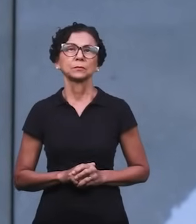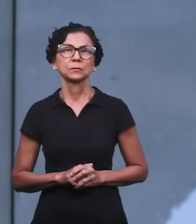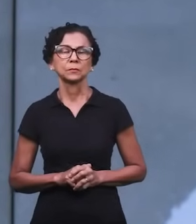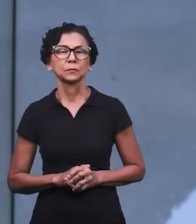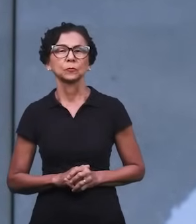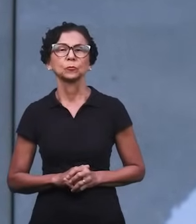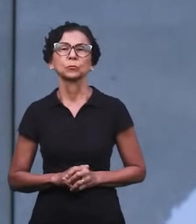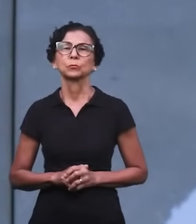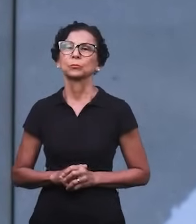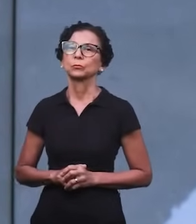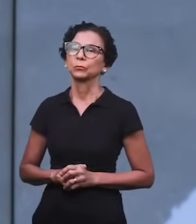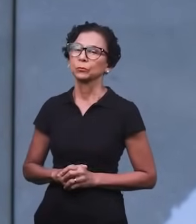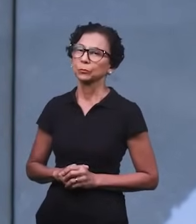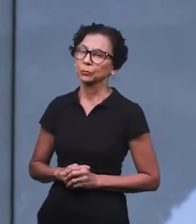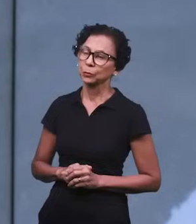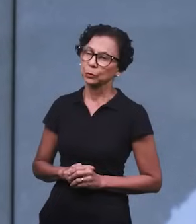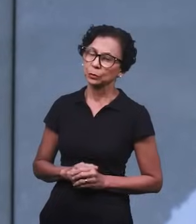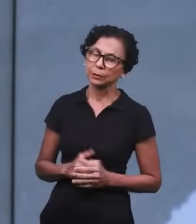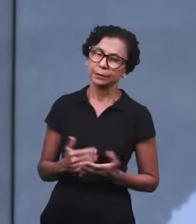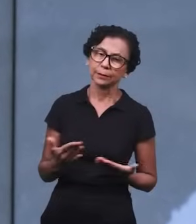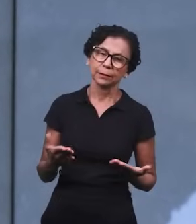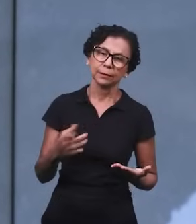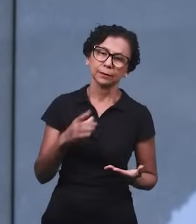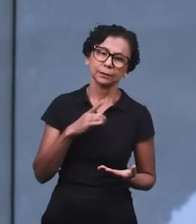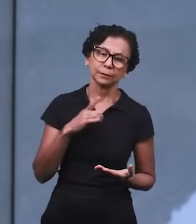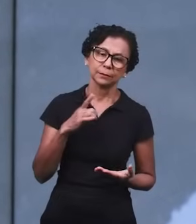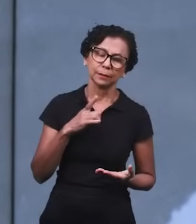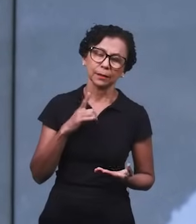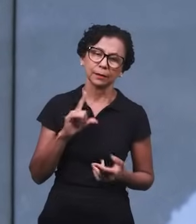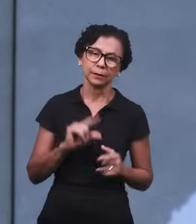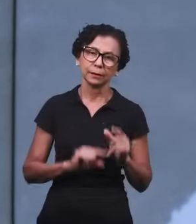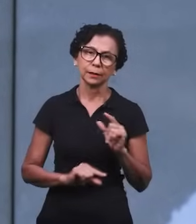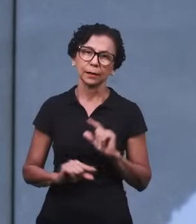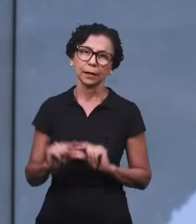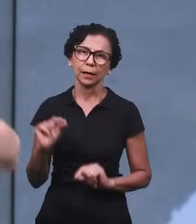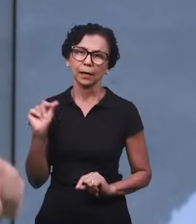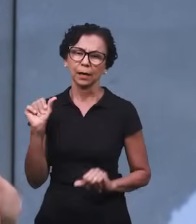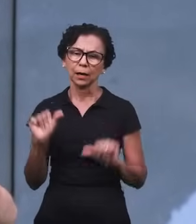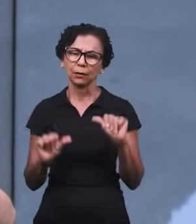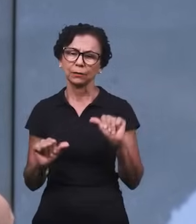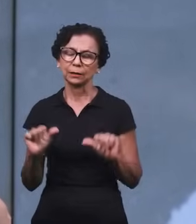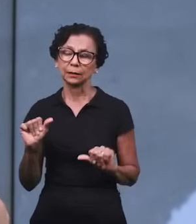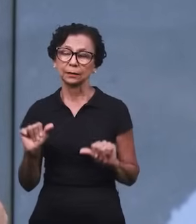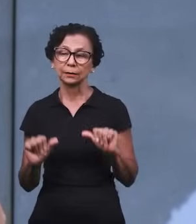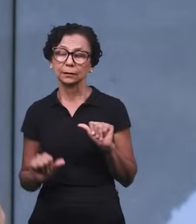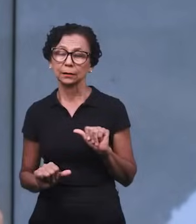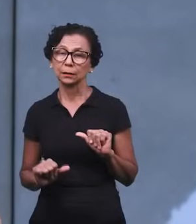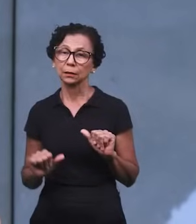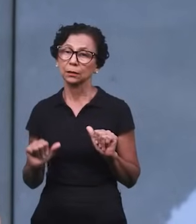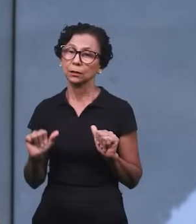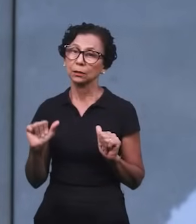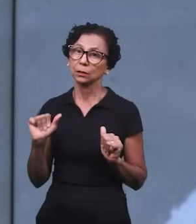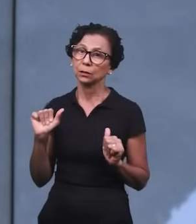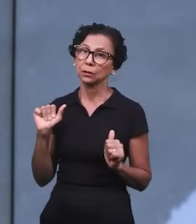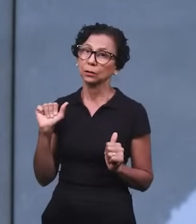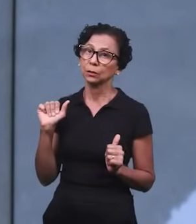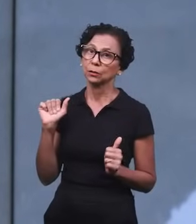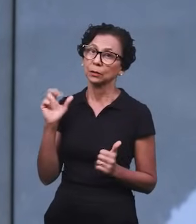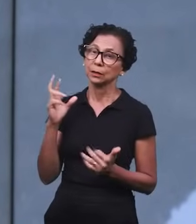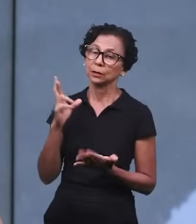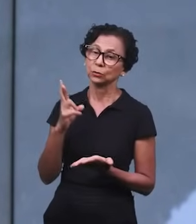resultados esperados dele, só que não existe a cobrança e o acompanhamento que existia muito próximo na